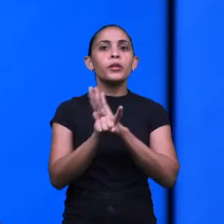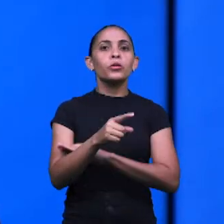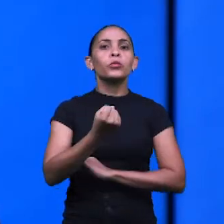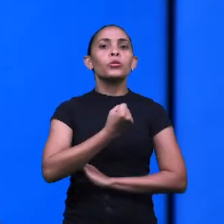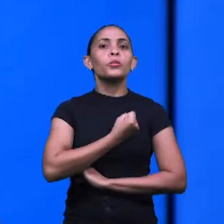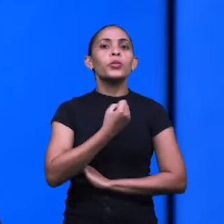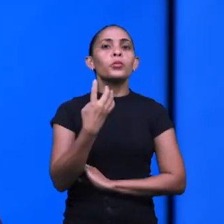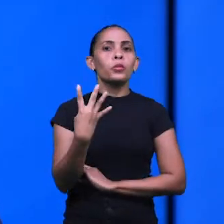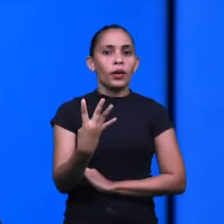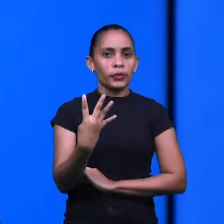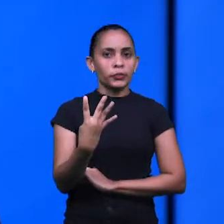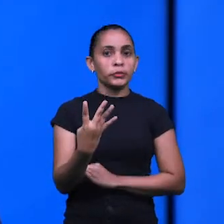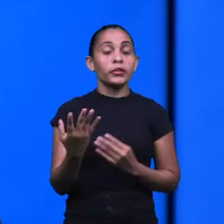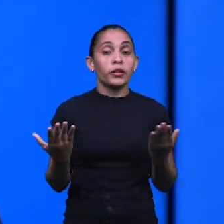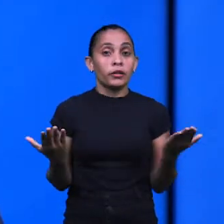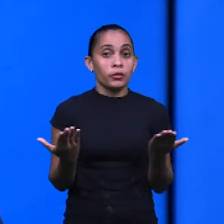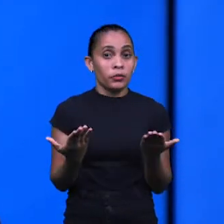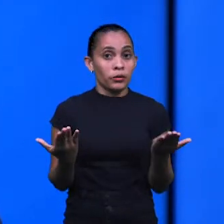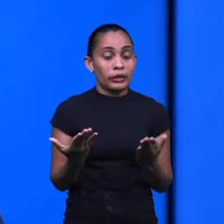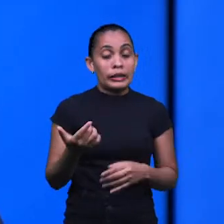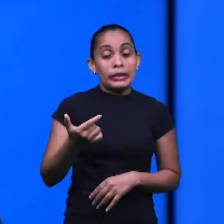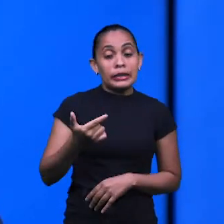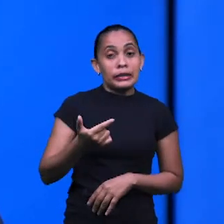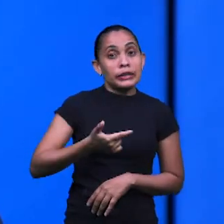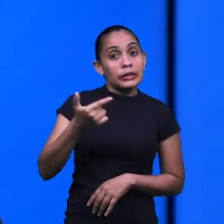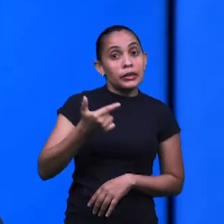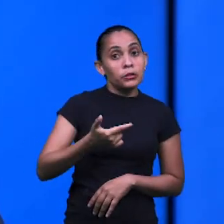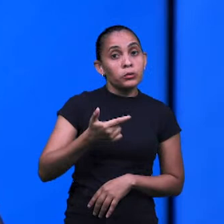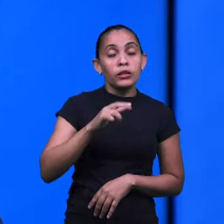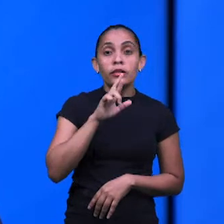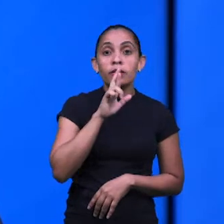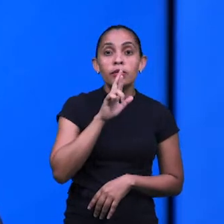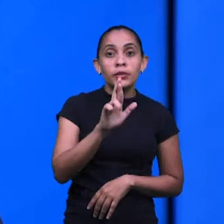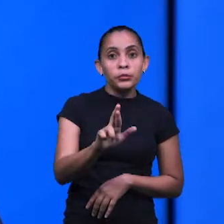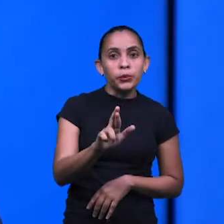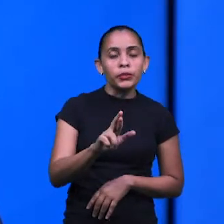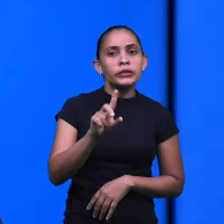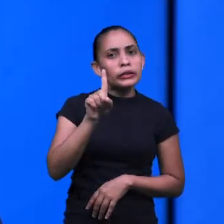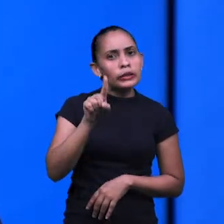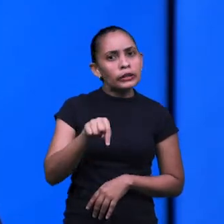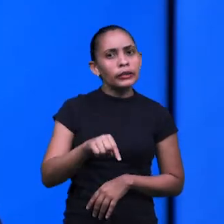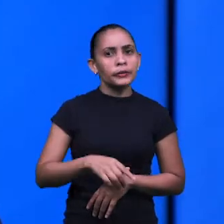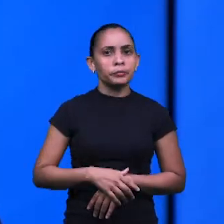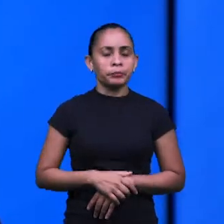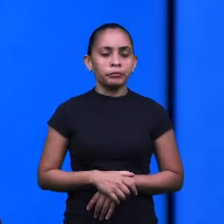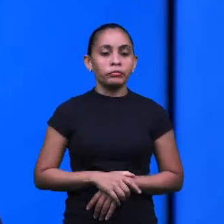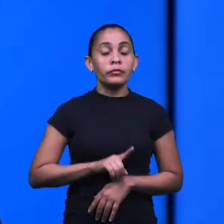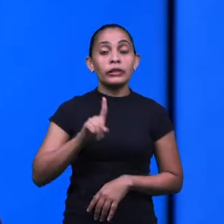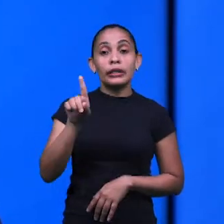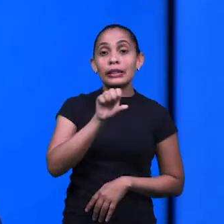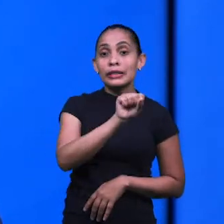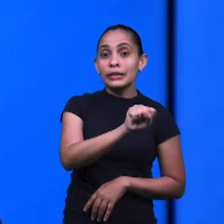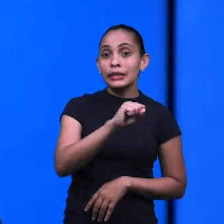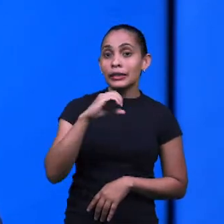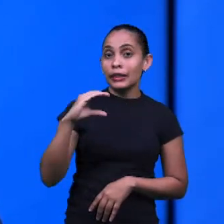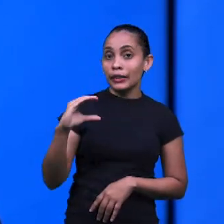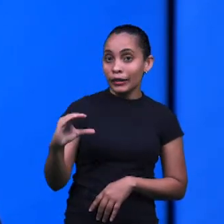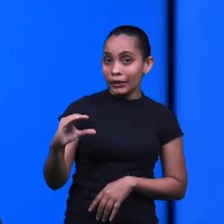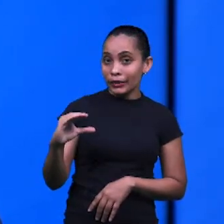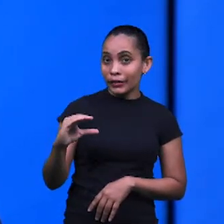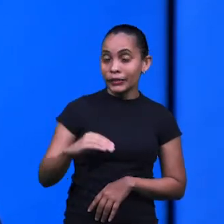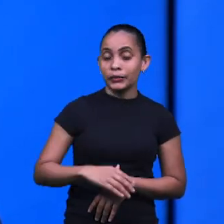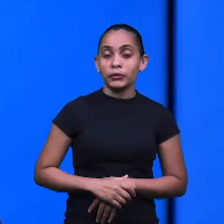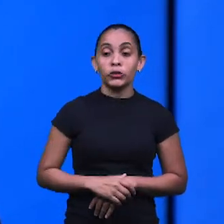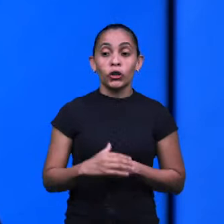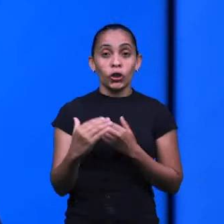número 4, porque agora nós temos uma segunda resposta, que é lá de Santa Catarina, a nossa